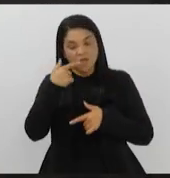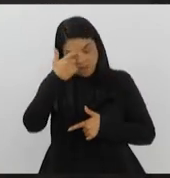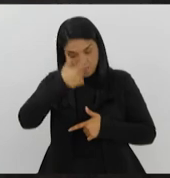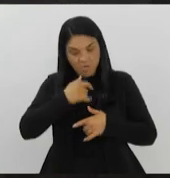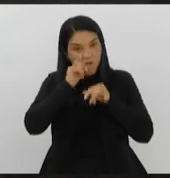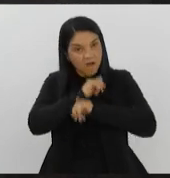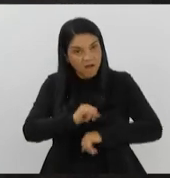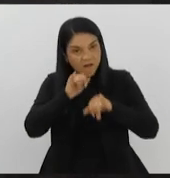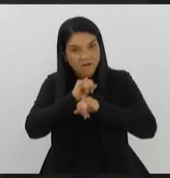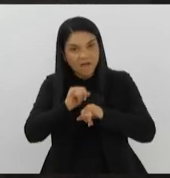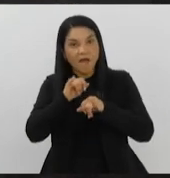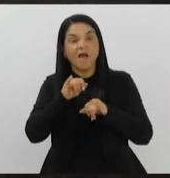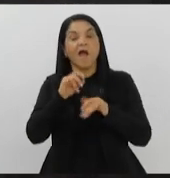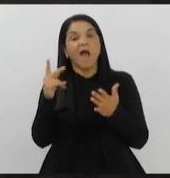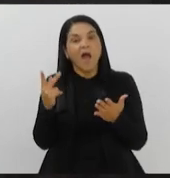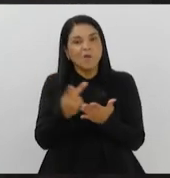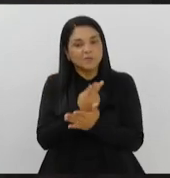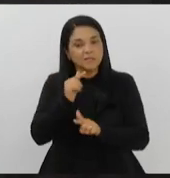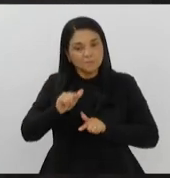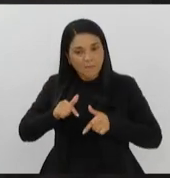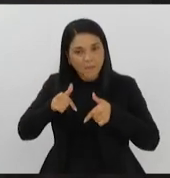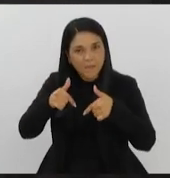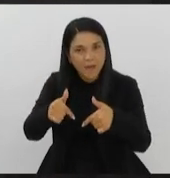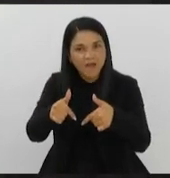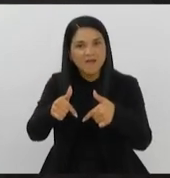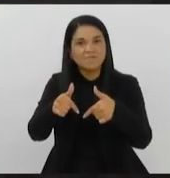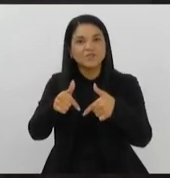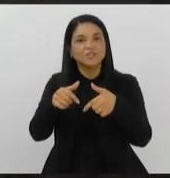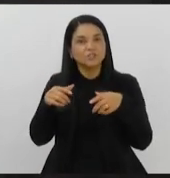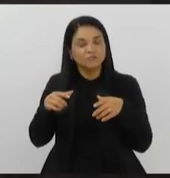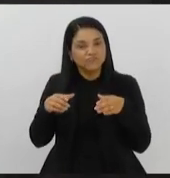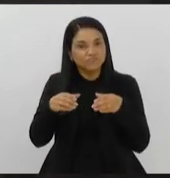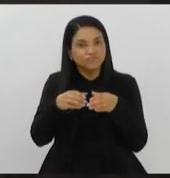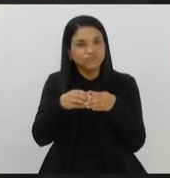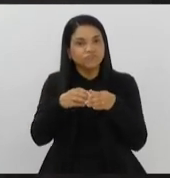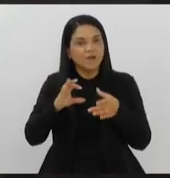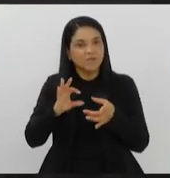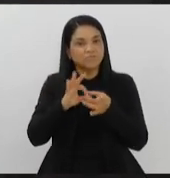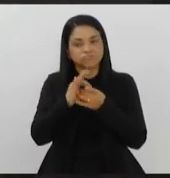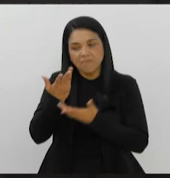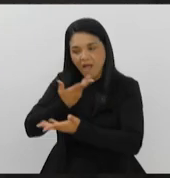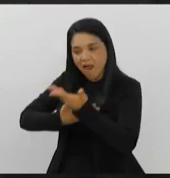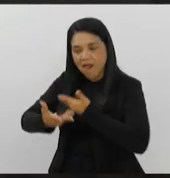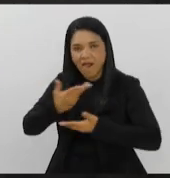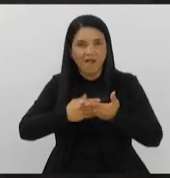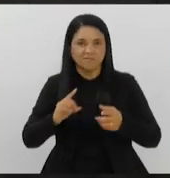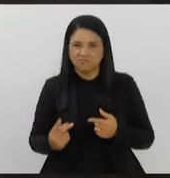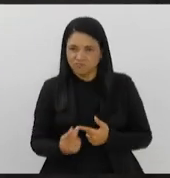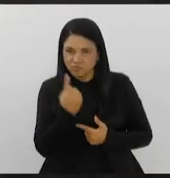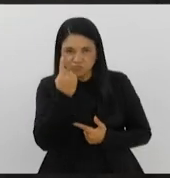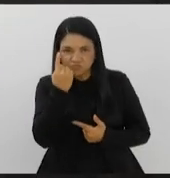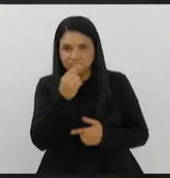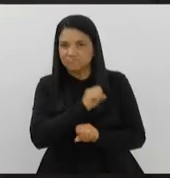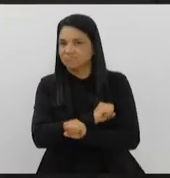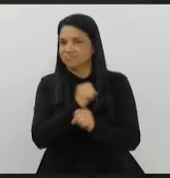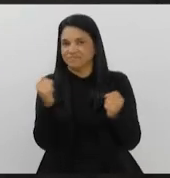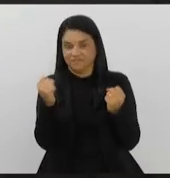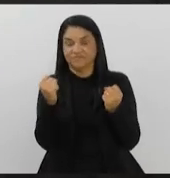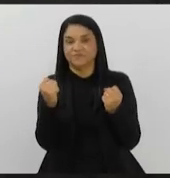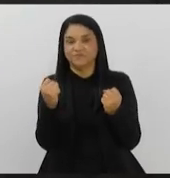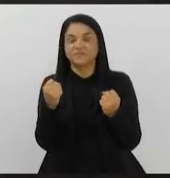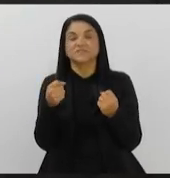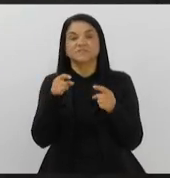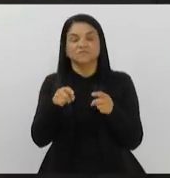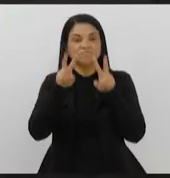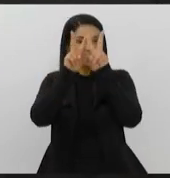a gente só acontece porque a gente faz tudo acompanhando e fortalecendo um outro, porque ninguém faz nada sozinho. Então, foi uma matéria que